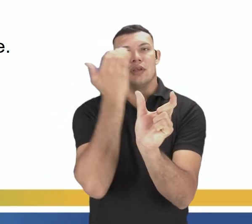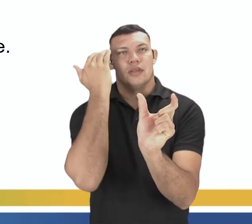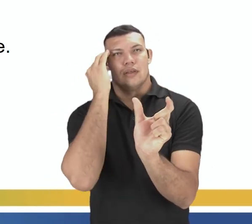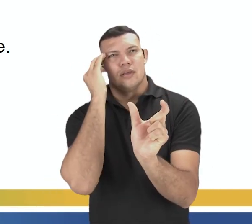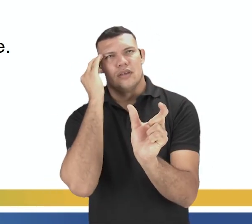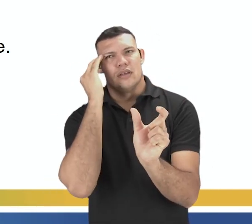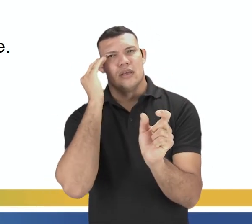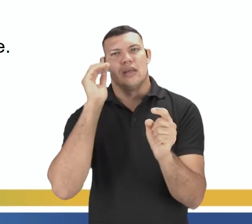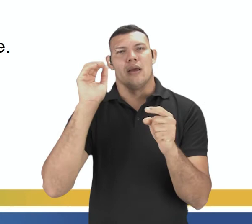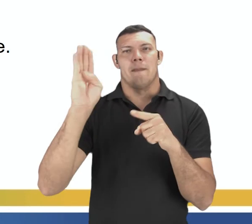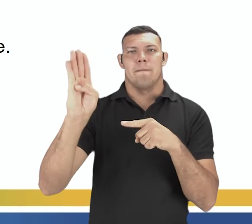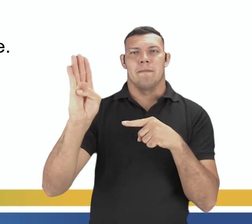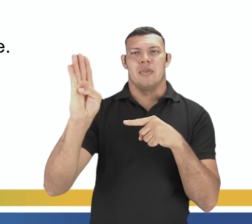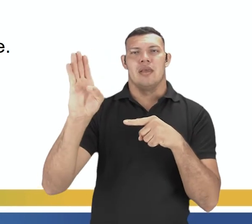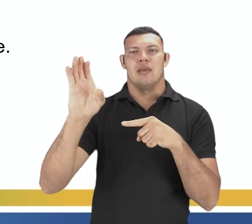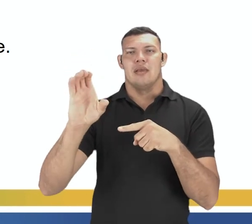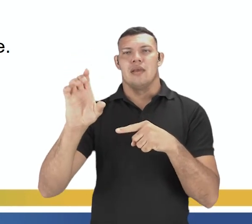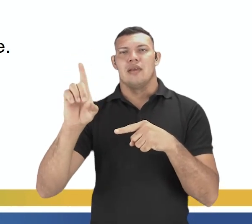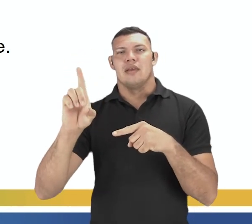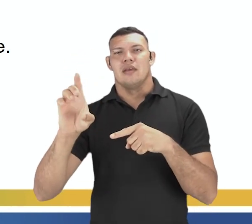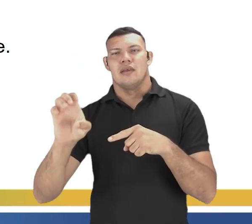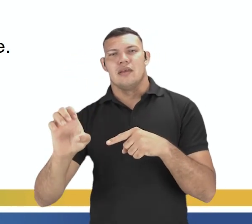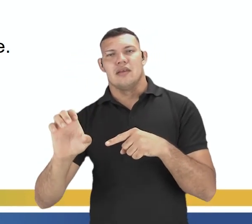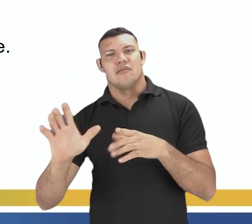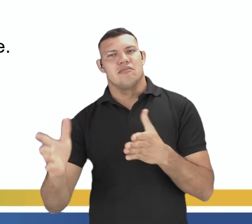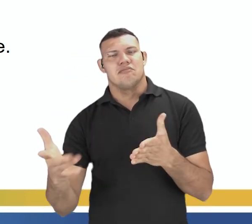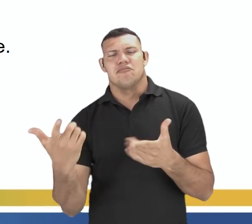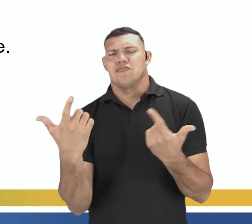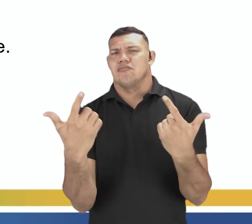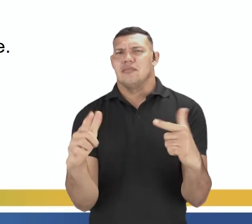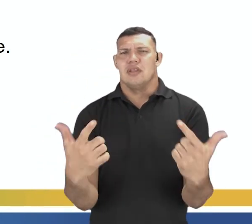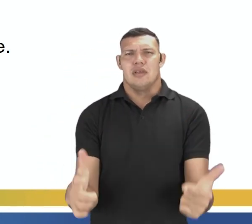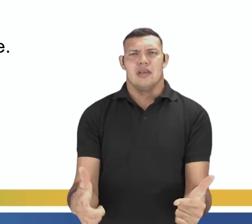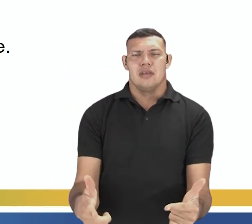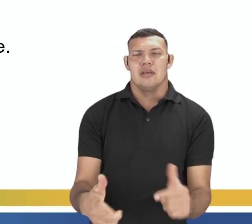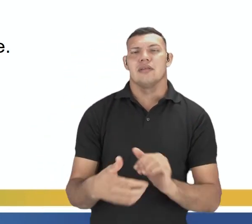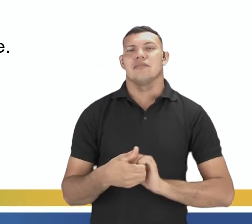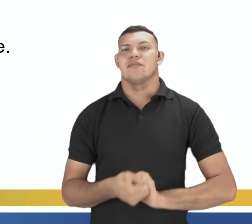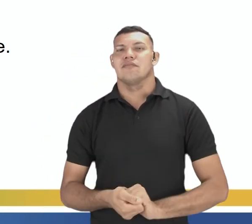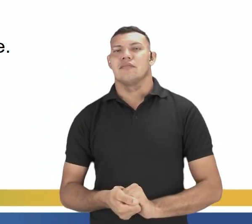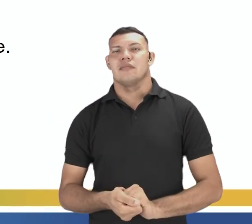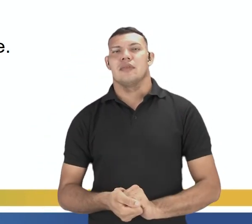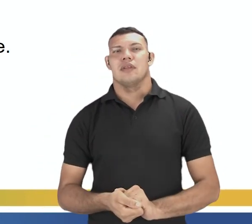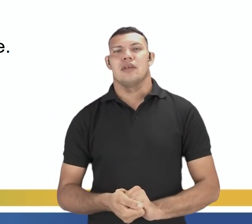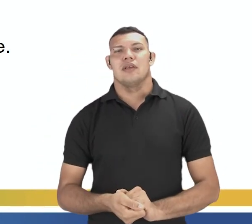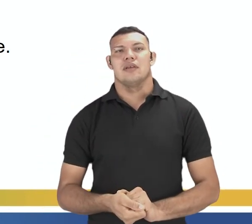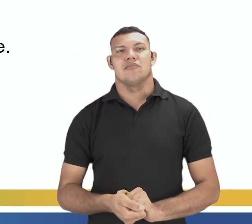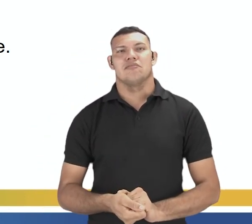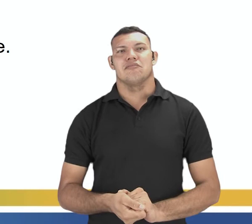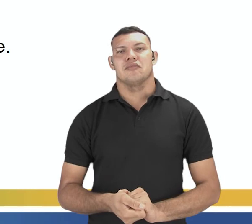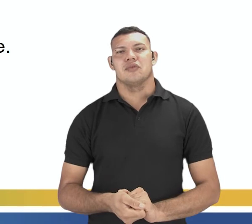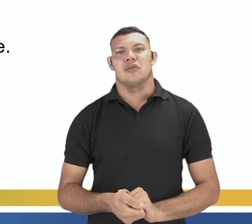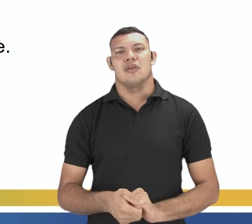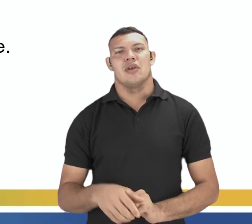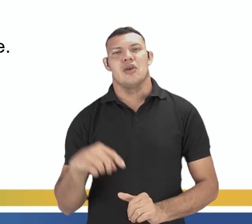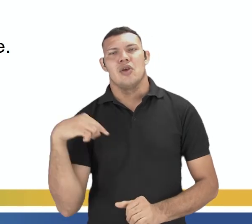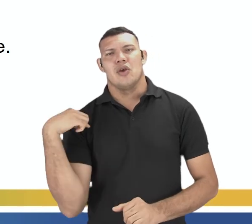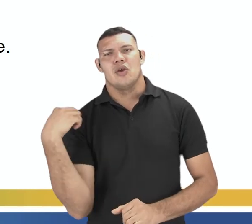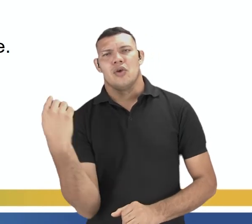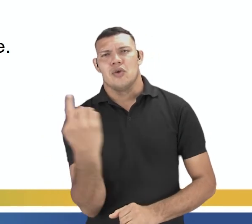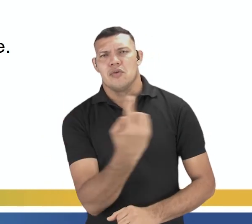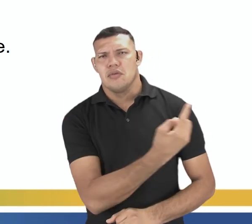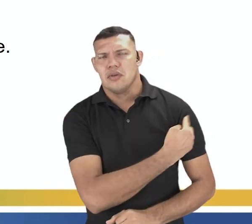outras opções, como nós já falamos, plantar não tem derivação, ataque não tem derivação, convosco não tem